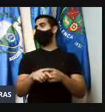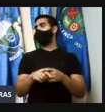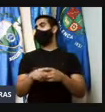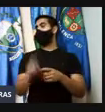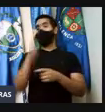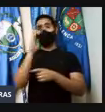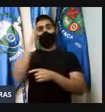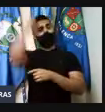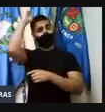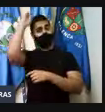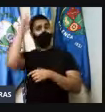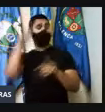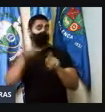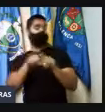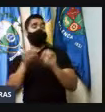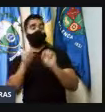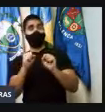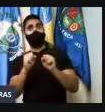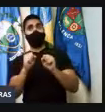Bombeiro.